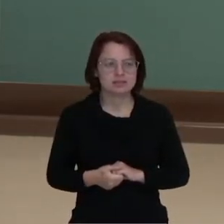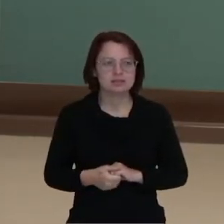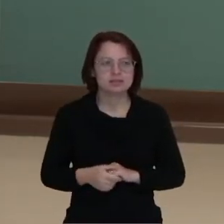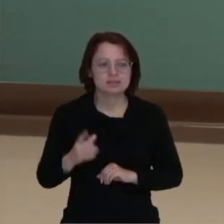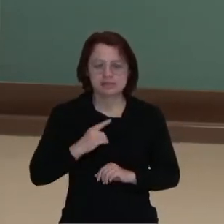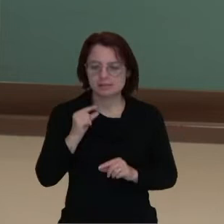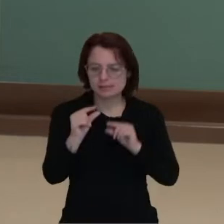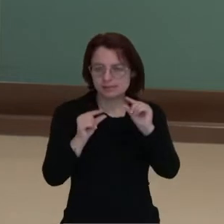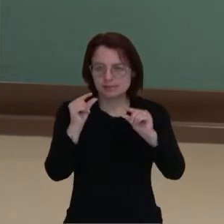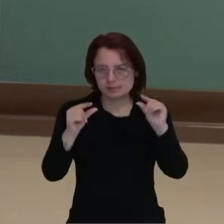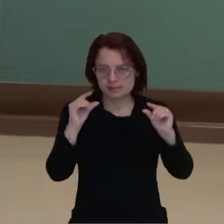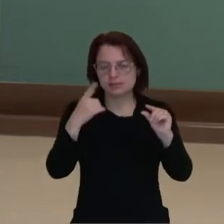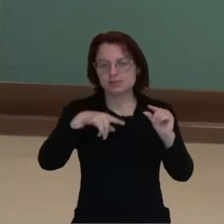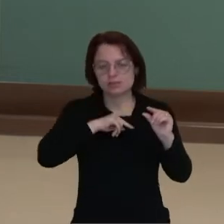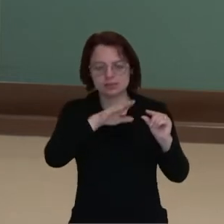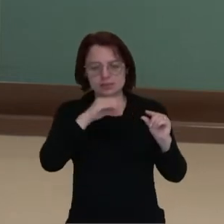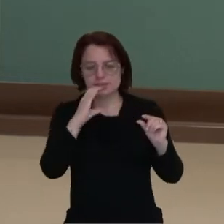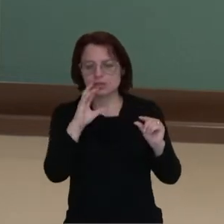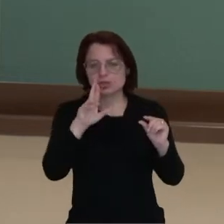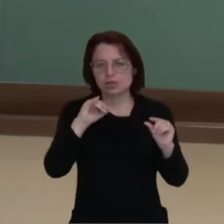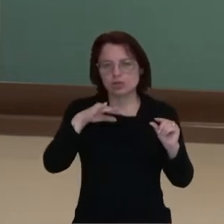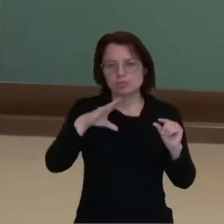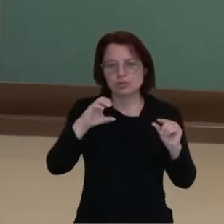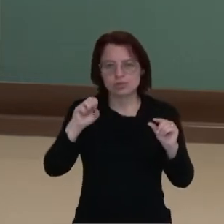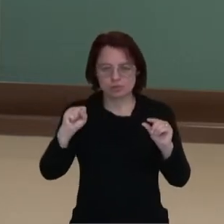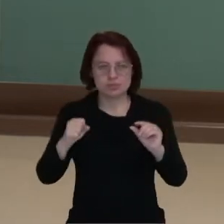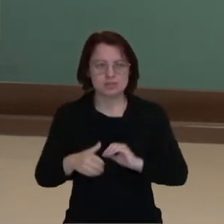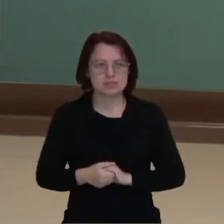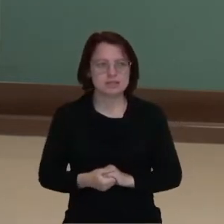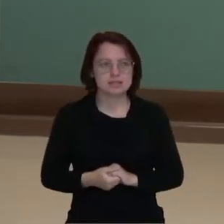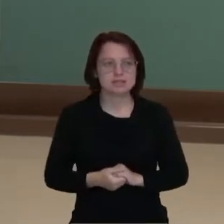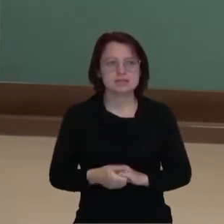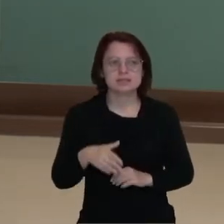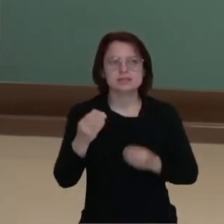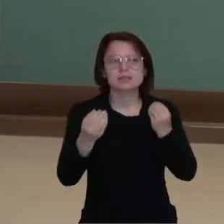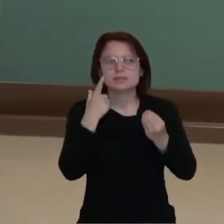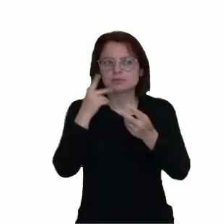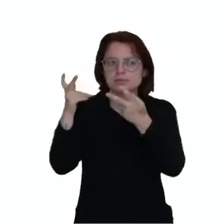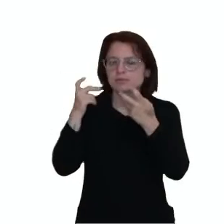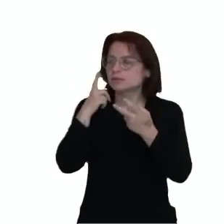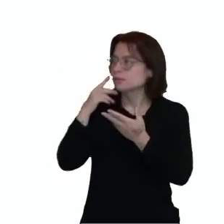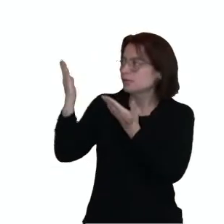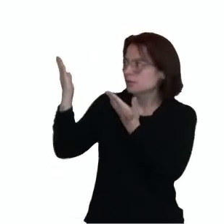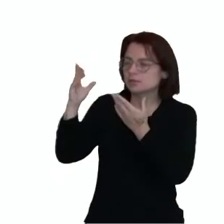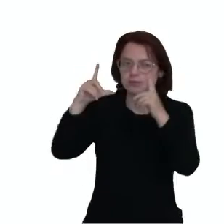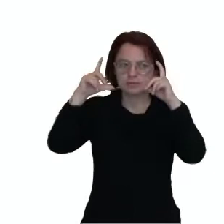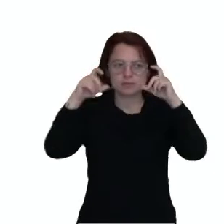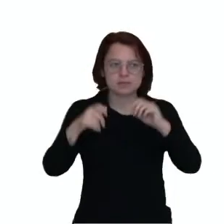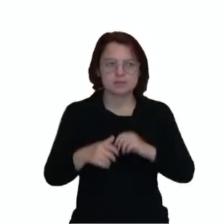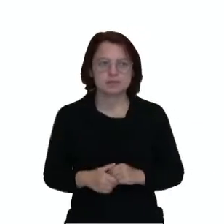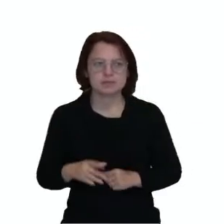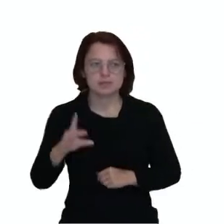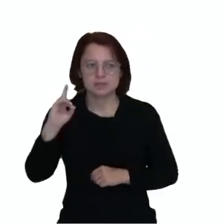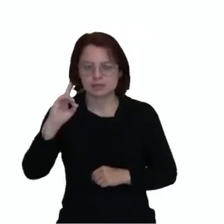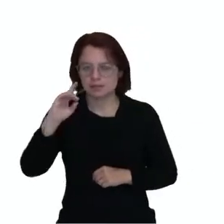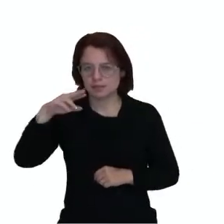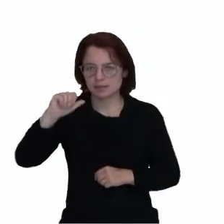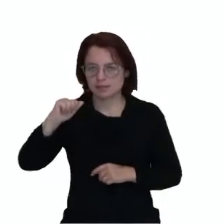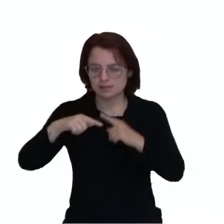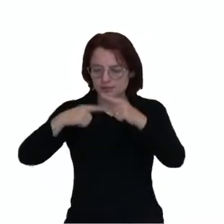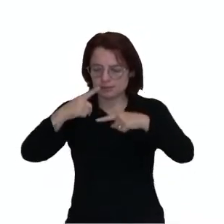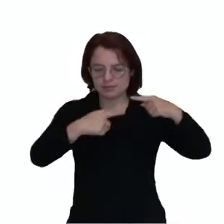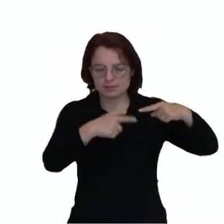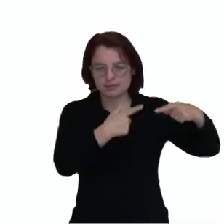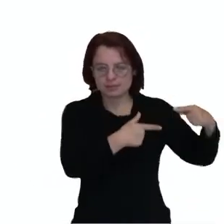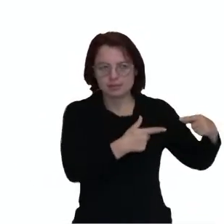de cromossomos. Então, olha lá, ó, vamos acompanhar como que ele funciona. Olhem aqui embaixo, olha. Eu tenho o DNA, parecendo esse degrau de